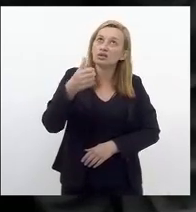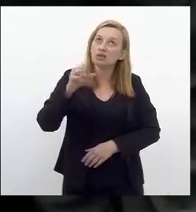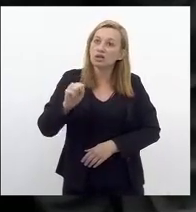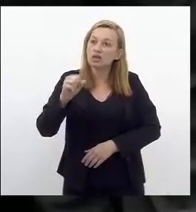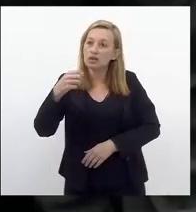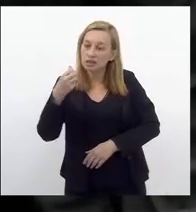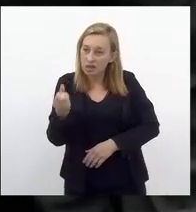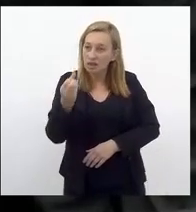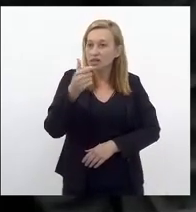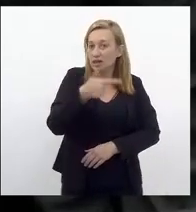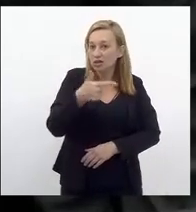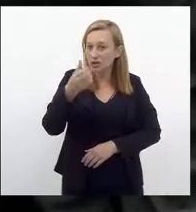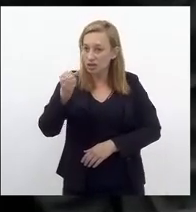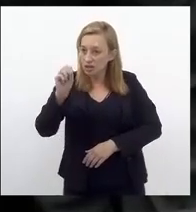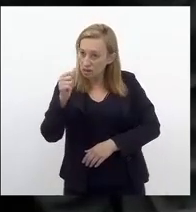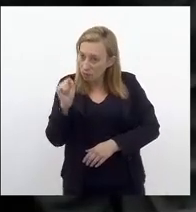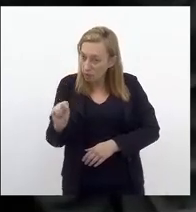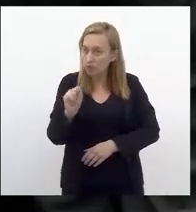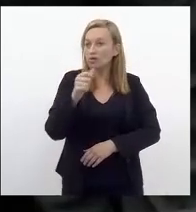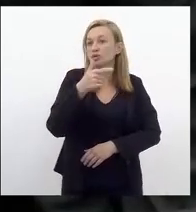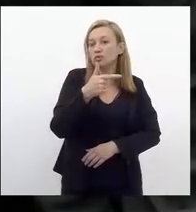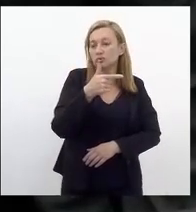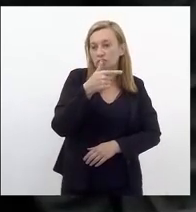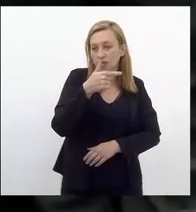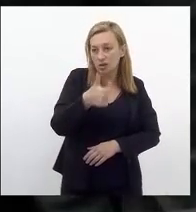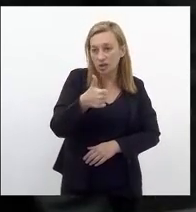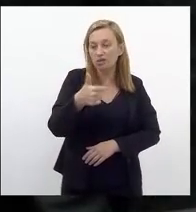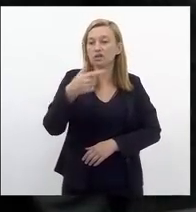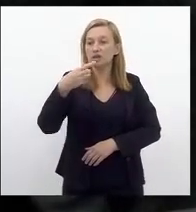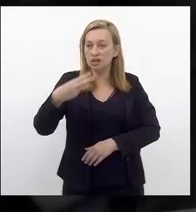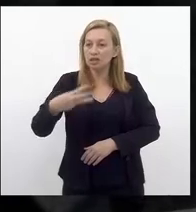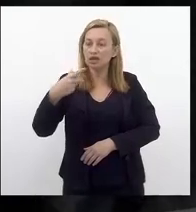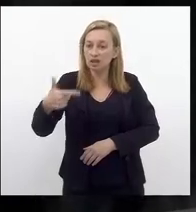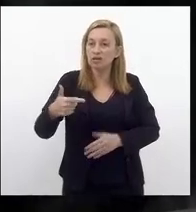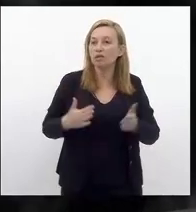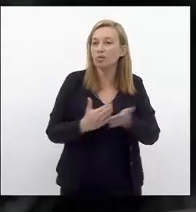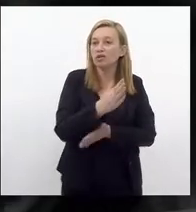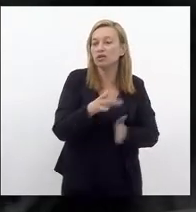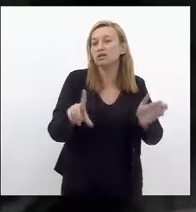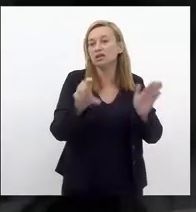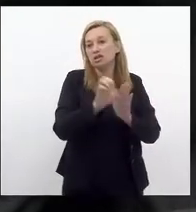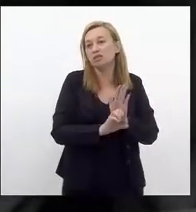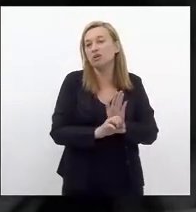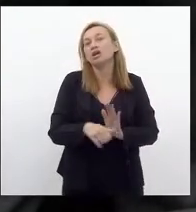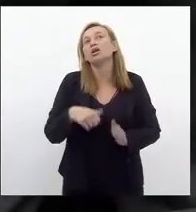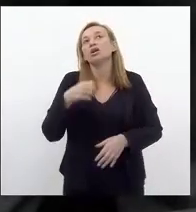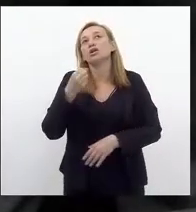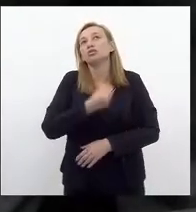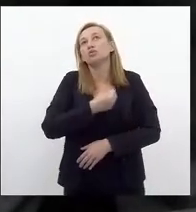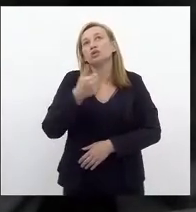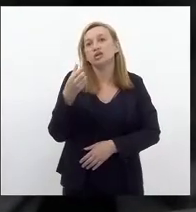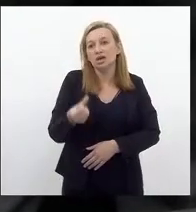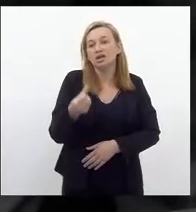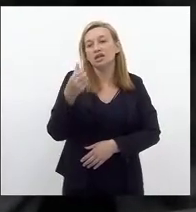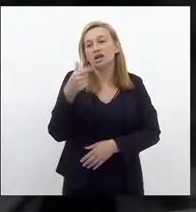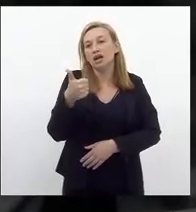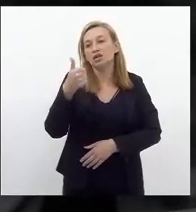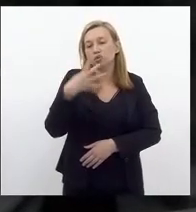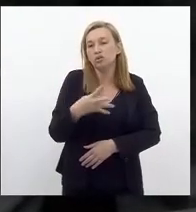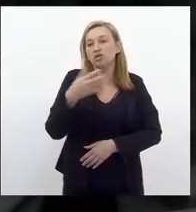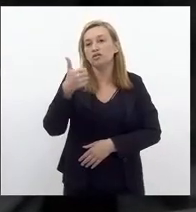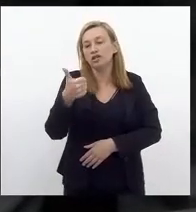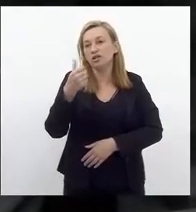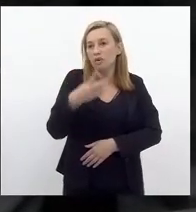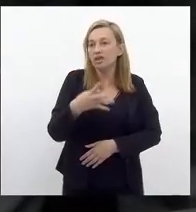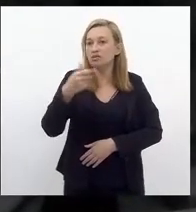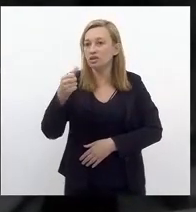186 187 188 233 pela aprovação das emendas supressivas 61424